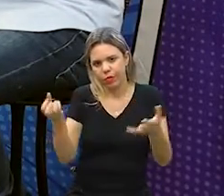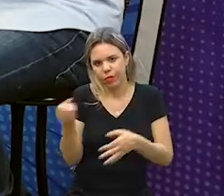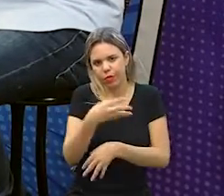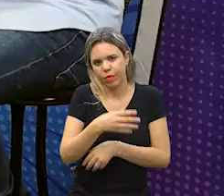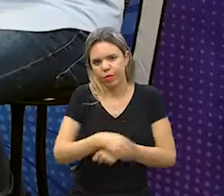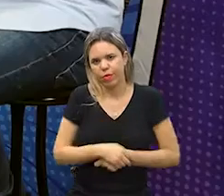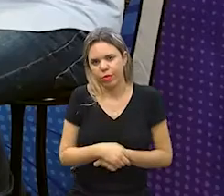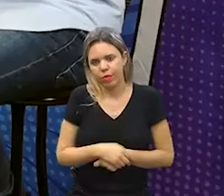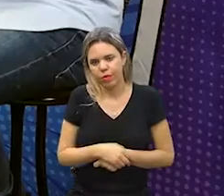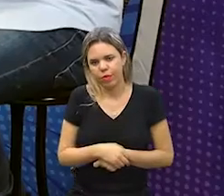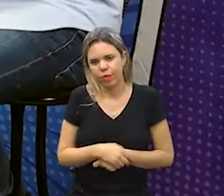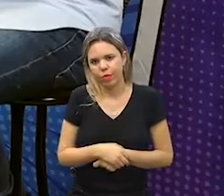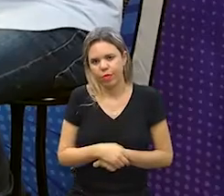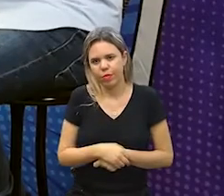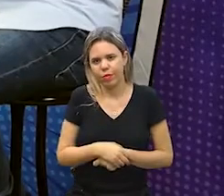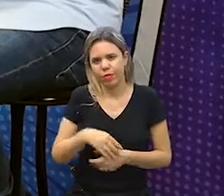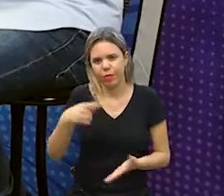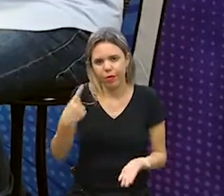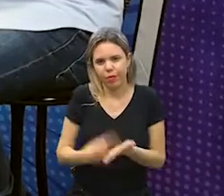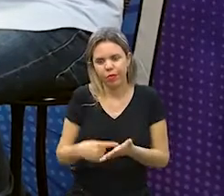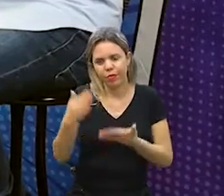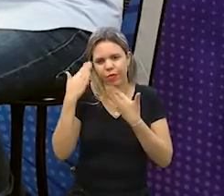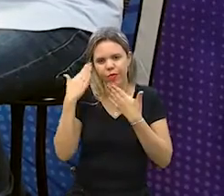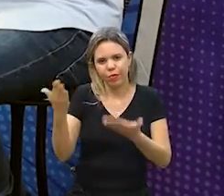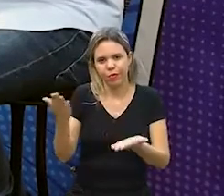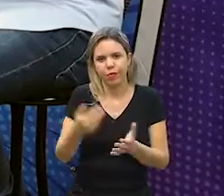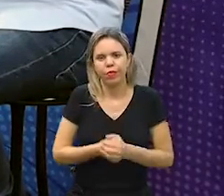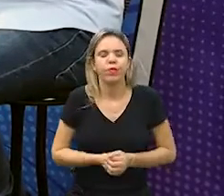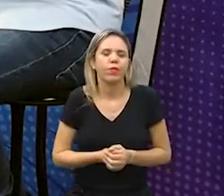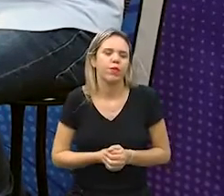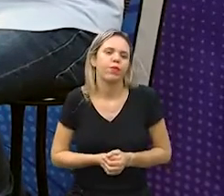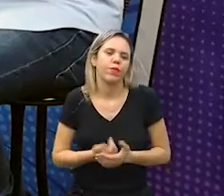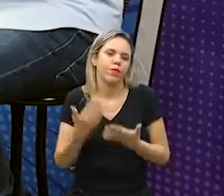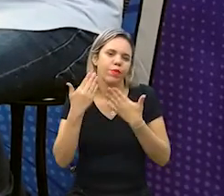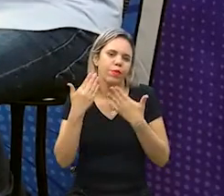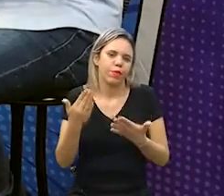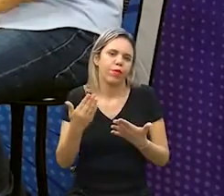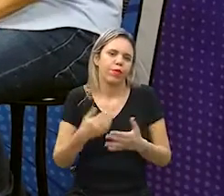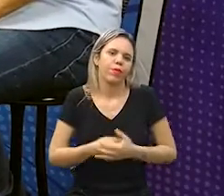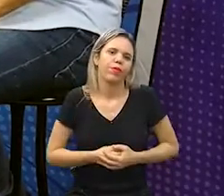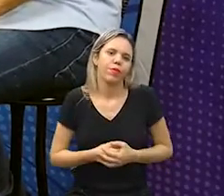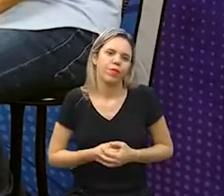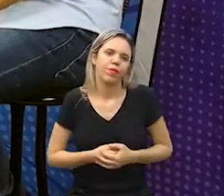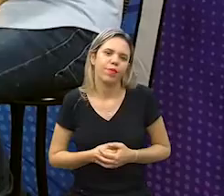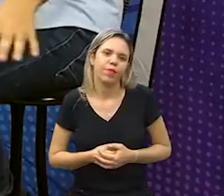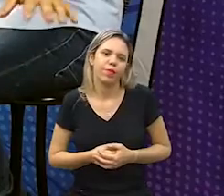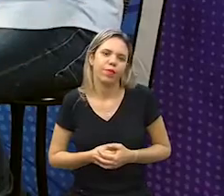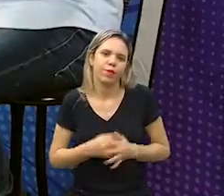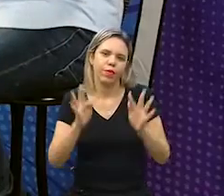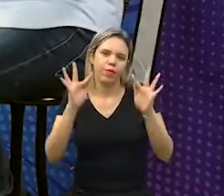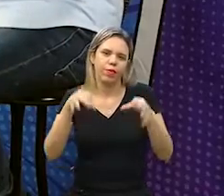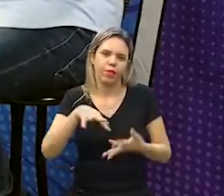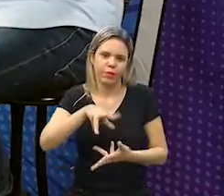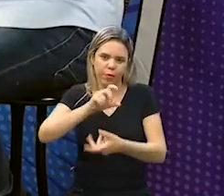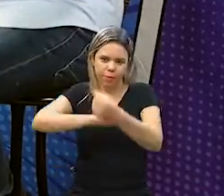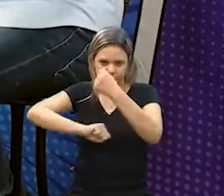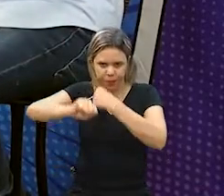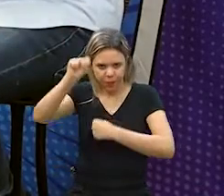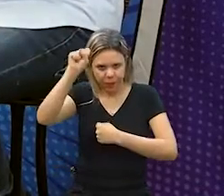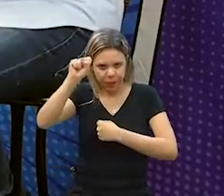novidade, Michel. Fechou. Muito obrigado, viu? Eu que agradeço, imagina. Ponto final no